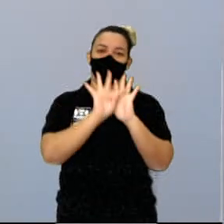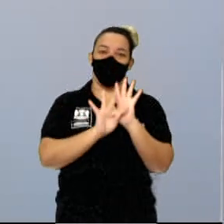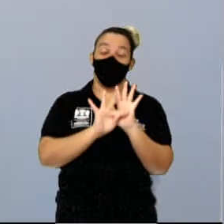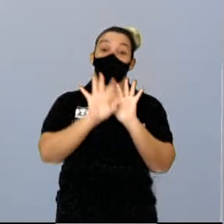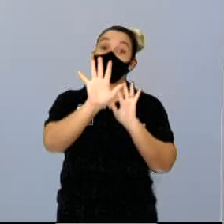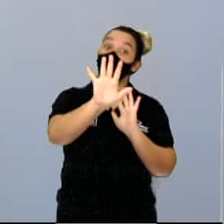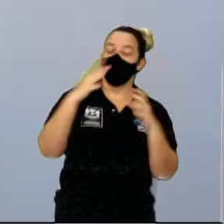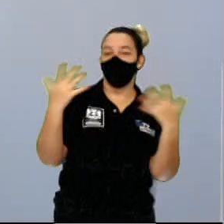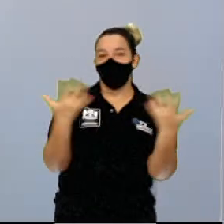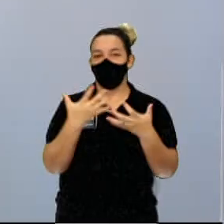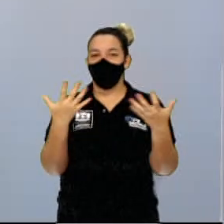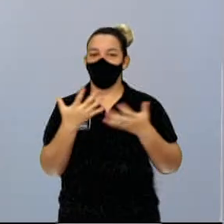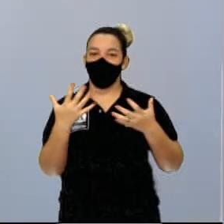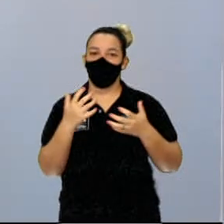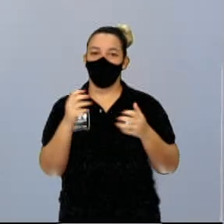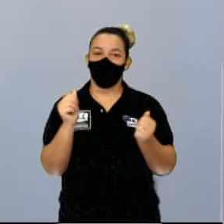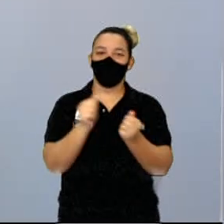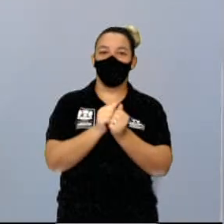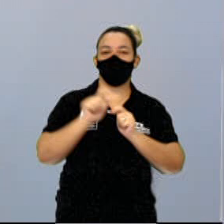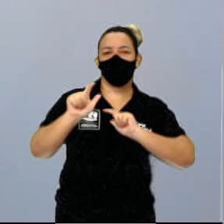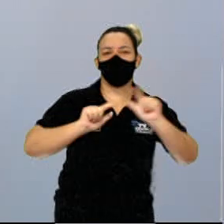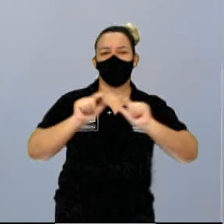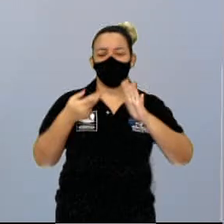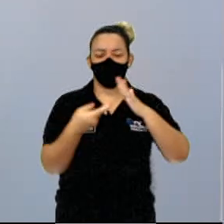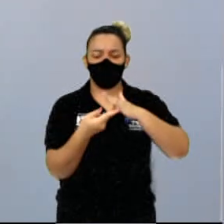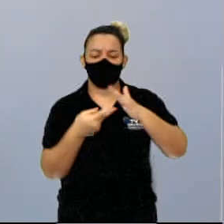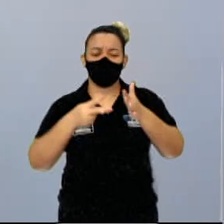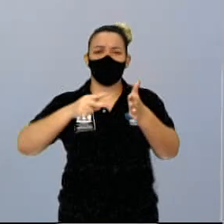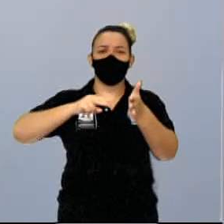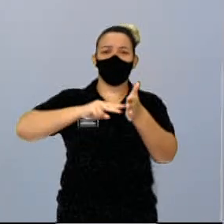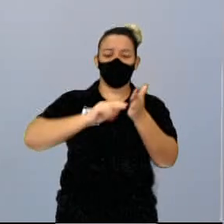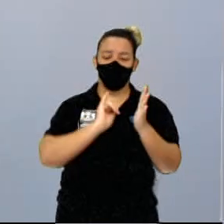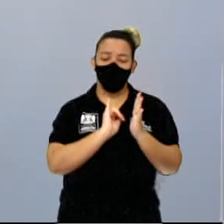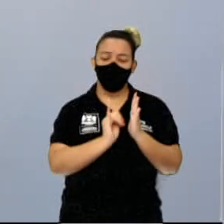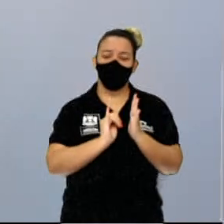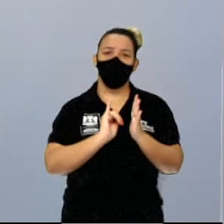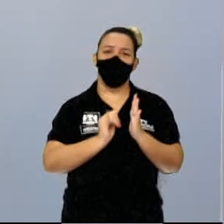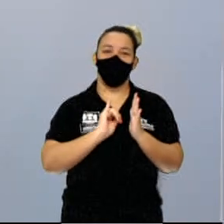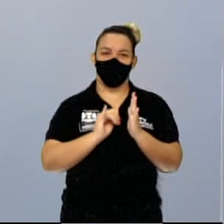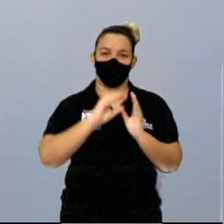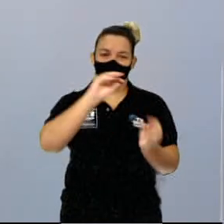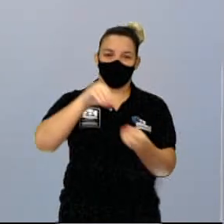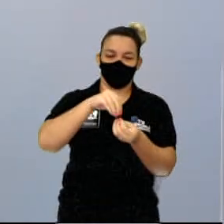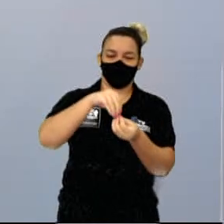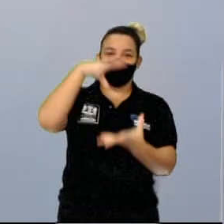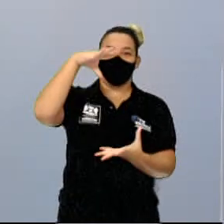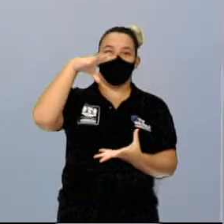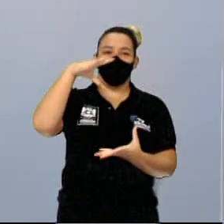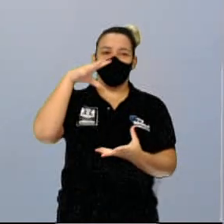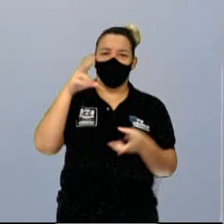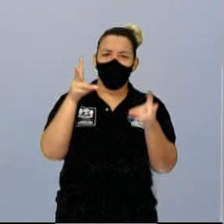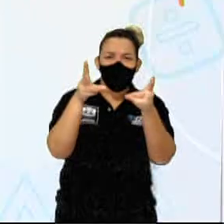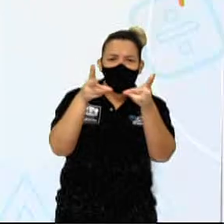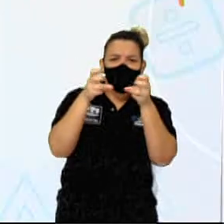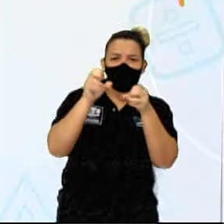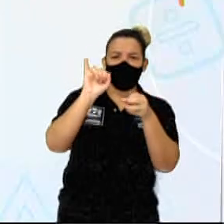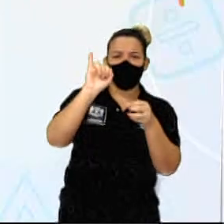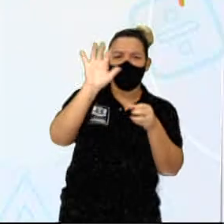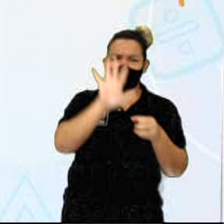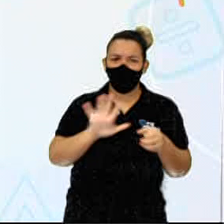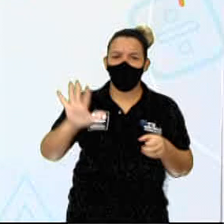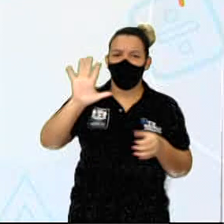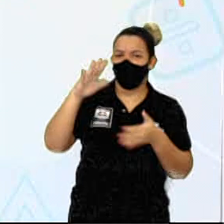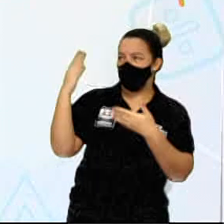momento eu quero trabalhar com vocês o significado de fábula e sua origem. Vamos observar um pouco essa imagem que eu trouxe para